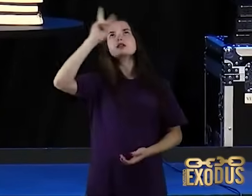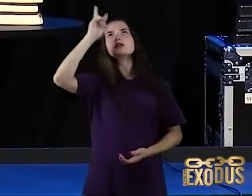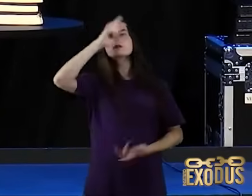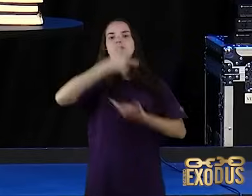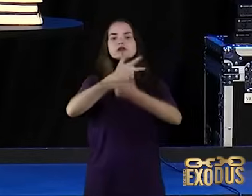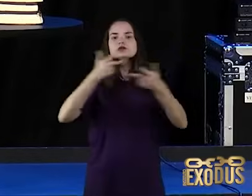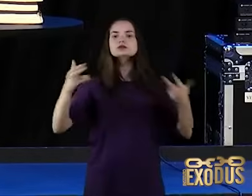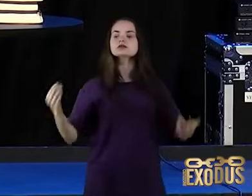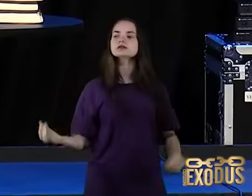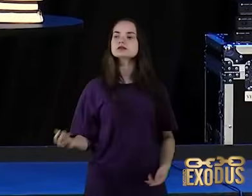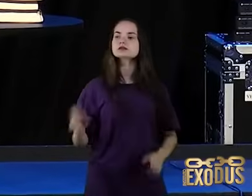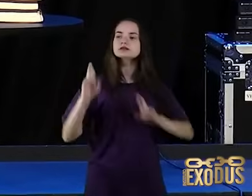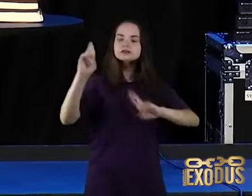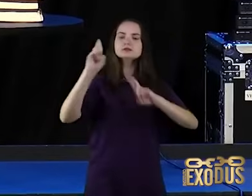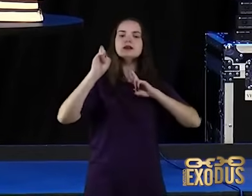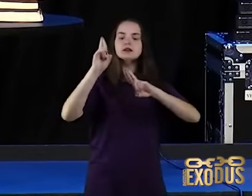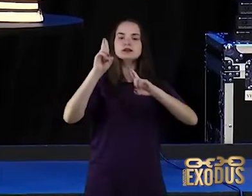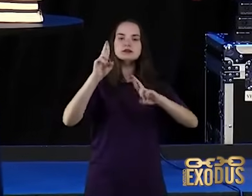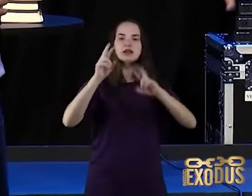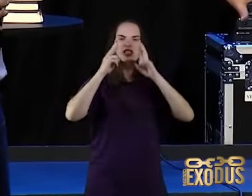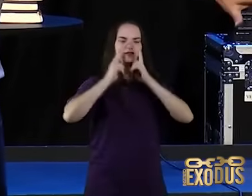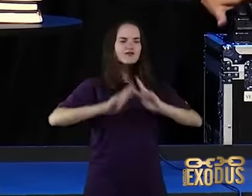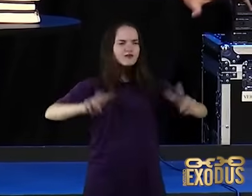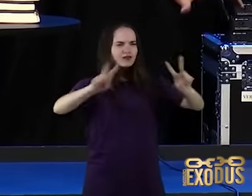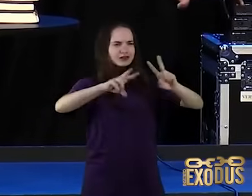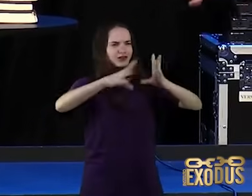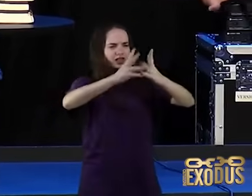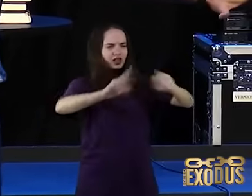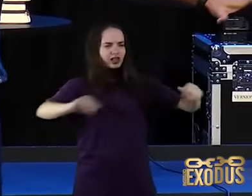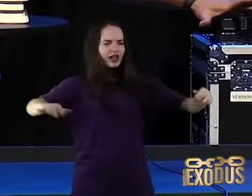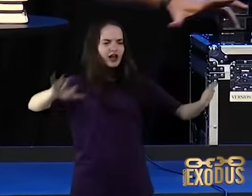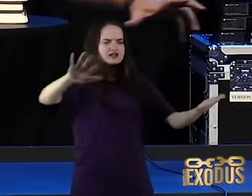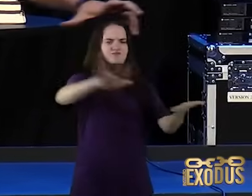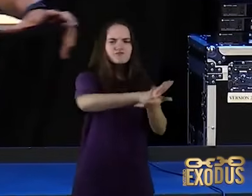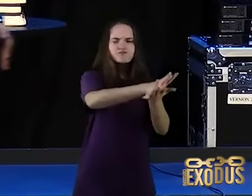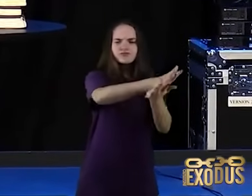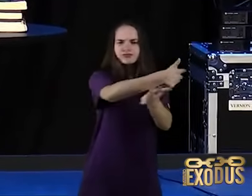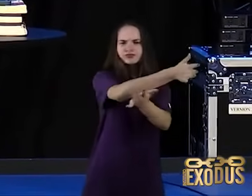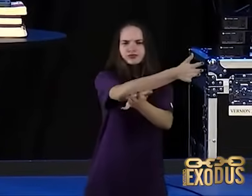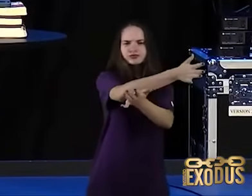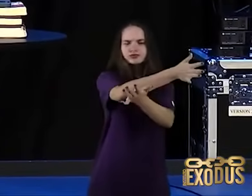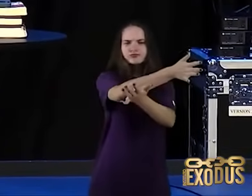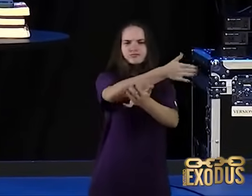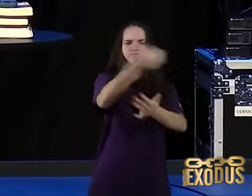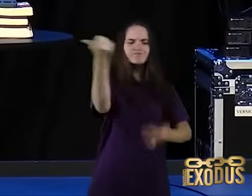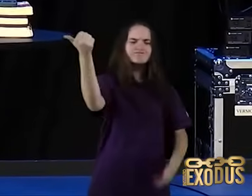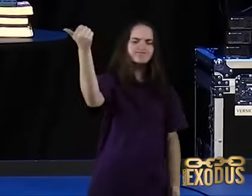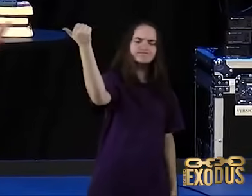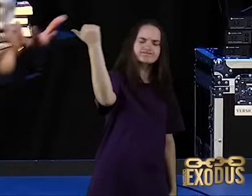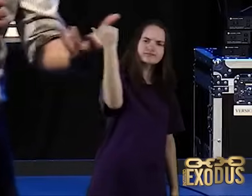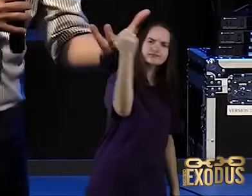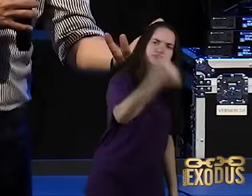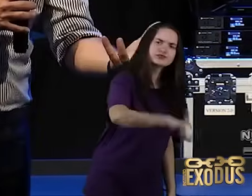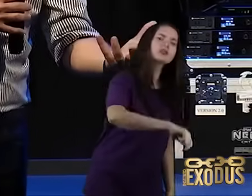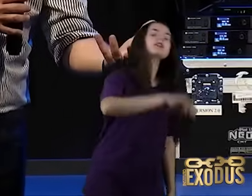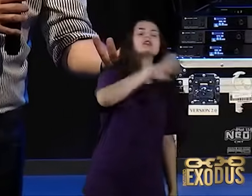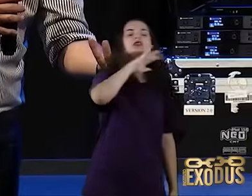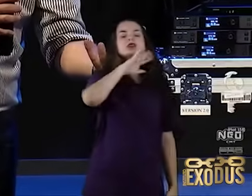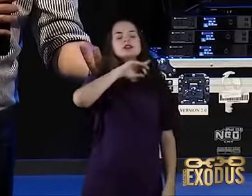tá vivendo uma terra arrasada destru vendo uma desgraça uma tragédia